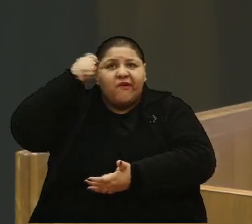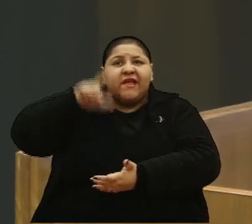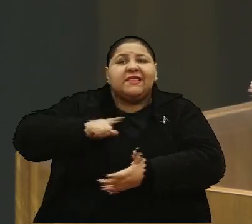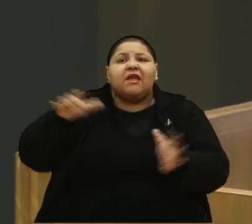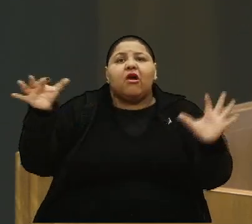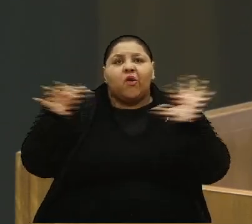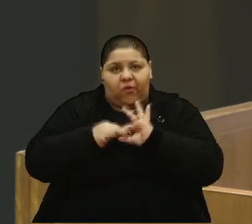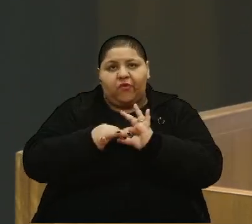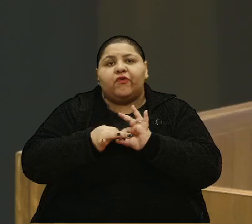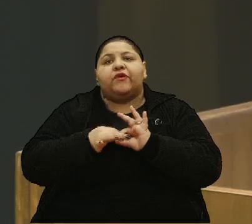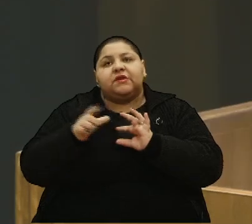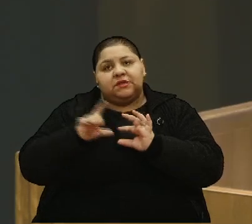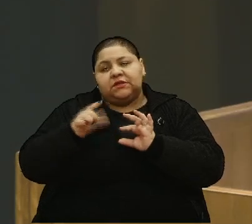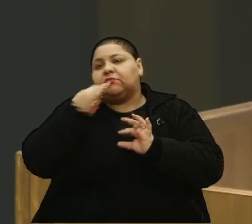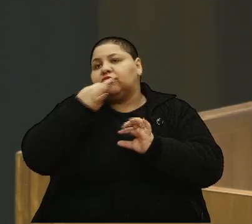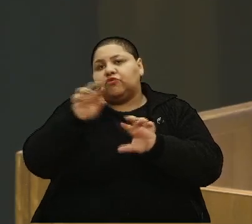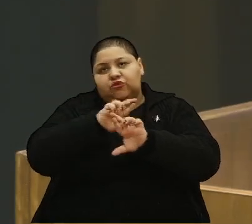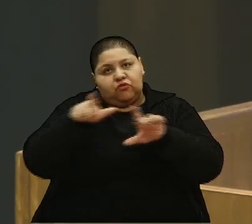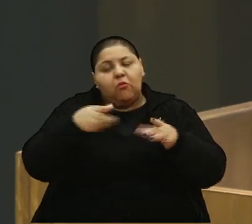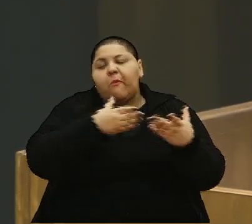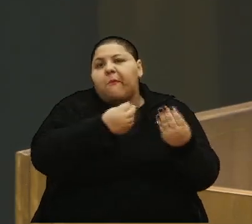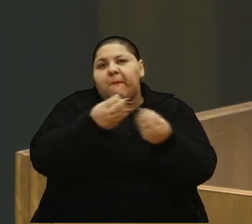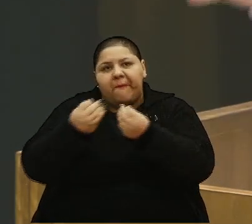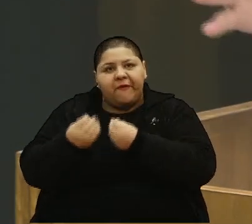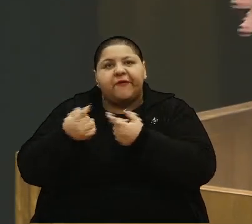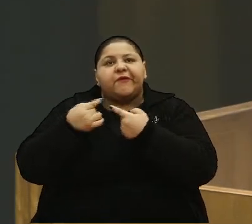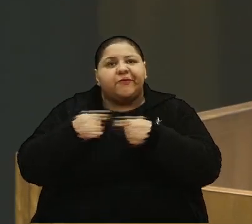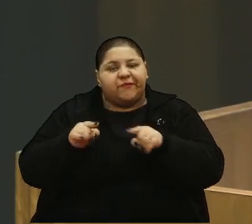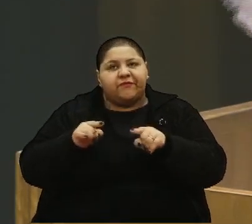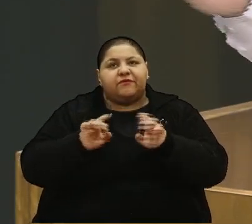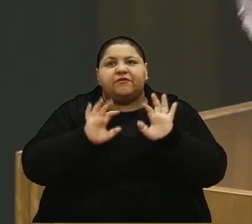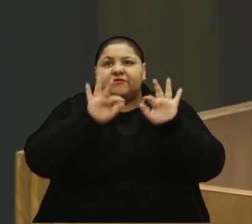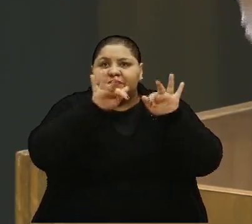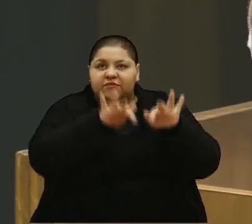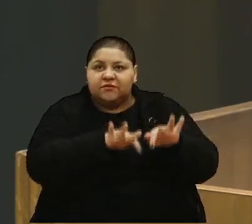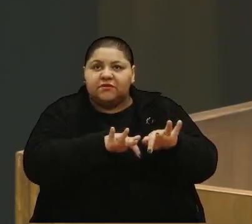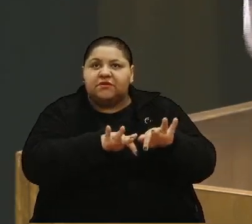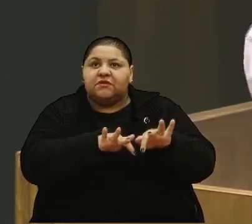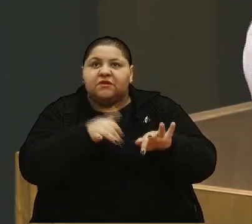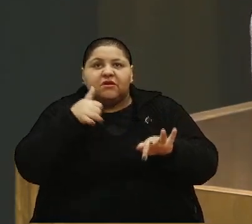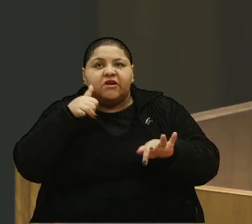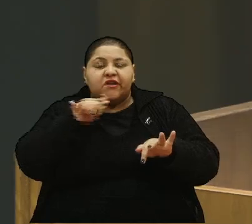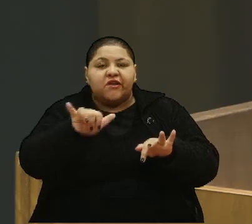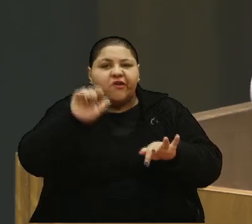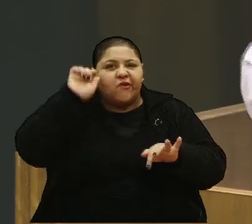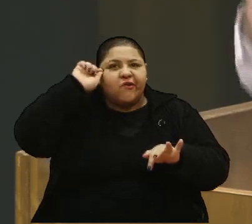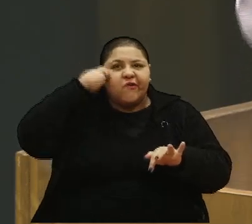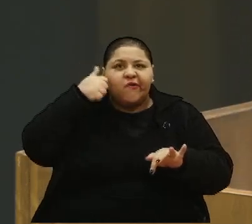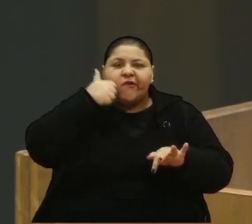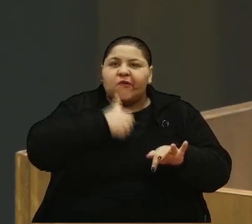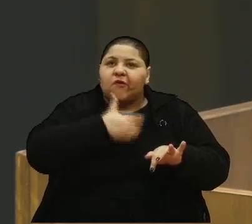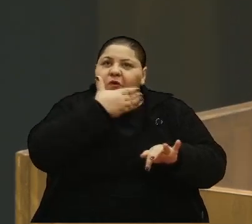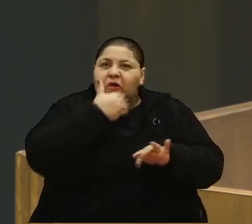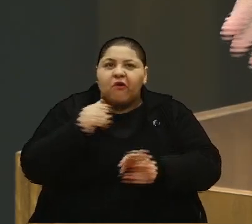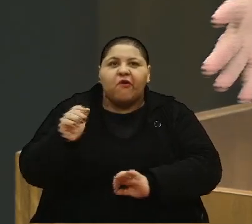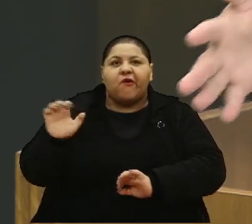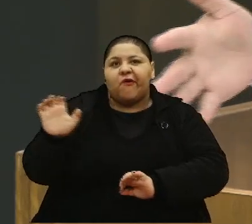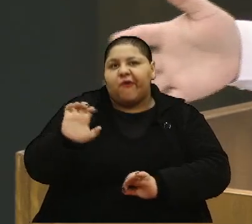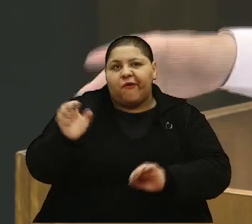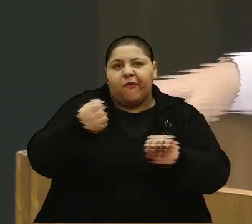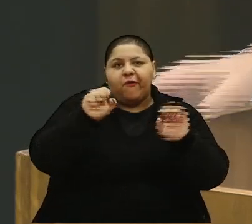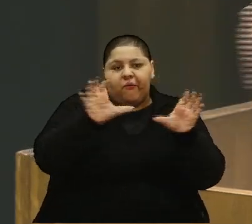unir, apesar das divergências, que são muitas, mas ao fim e ao cabo é impedir que negros, que mulheres, que homossexuais,